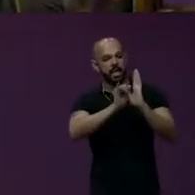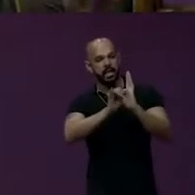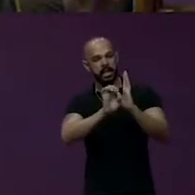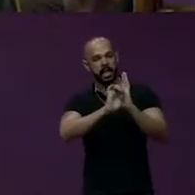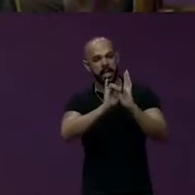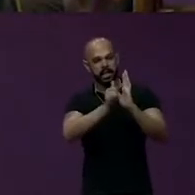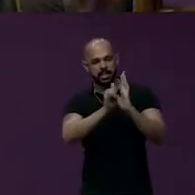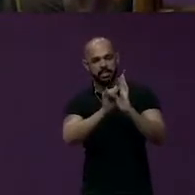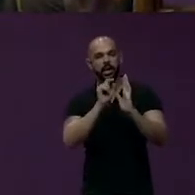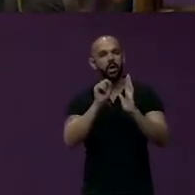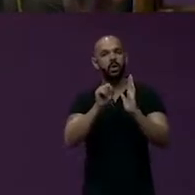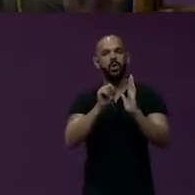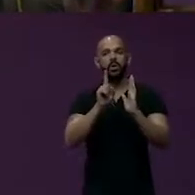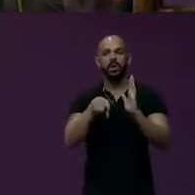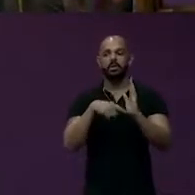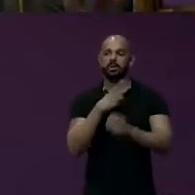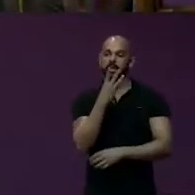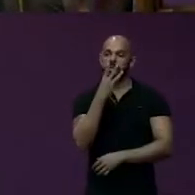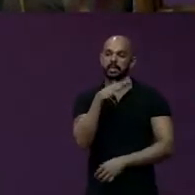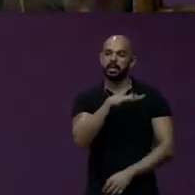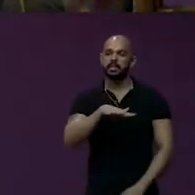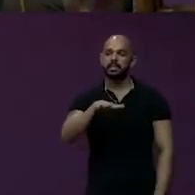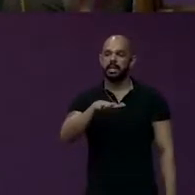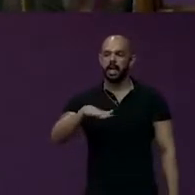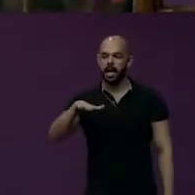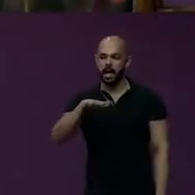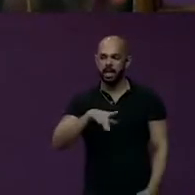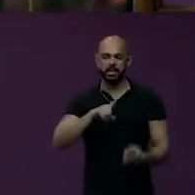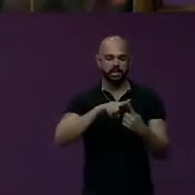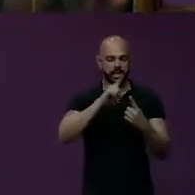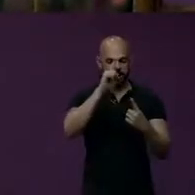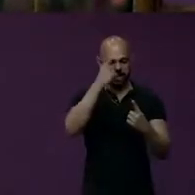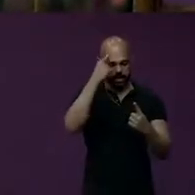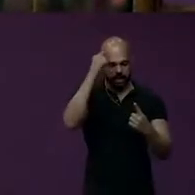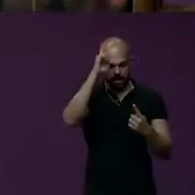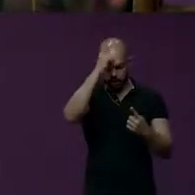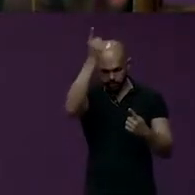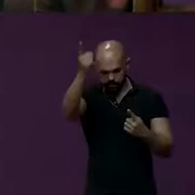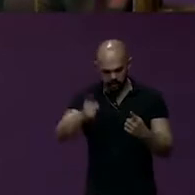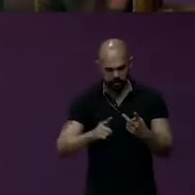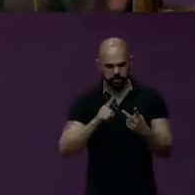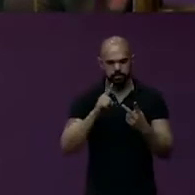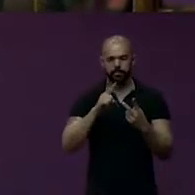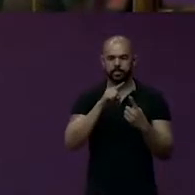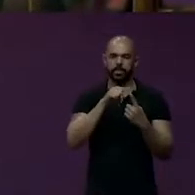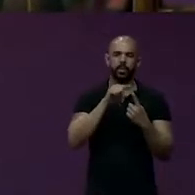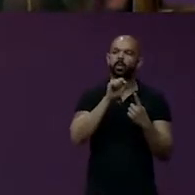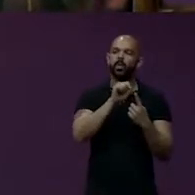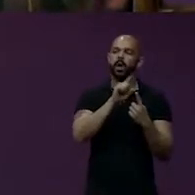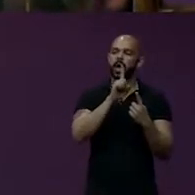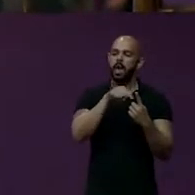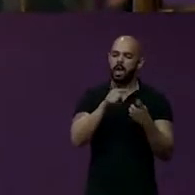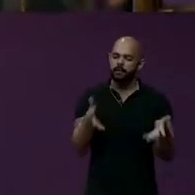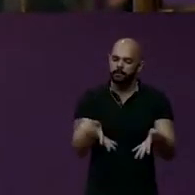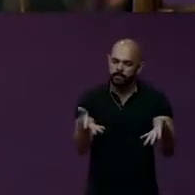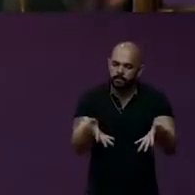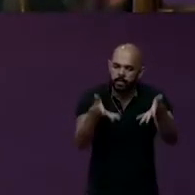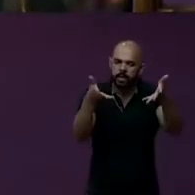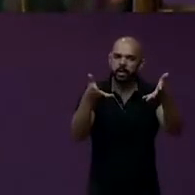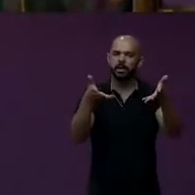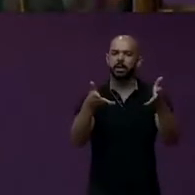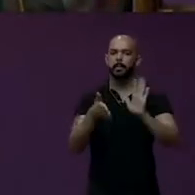do princípio, né? São em três áreas, ideias inovadoras, que justamente é para fomentar